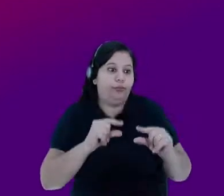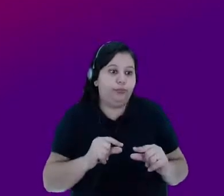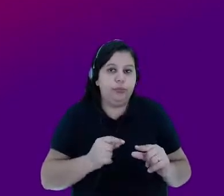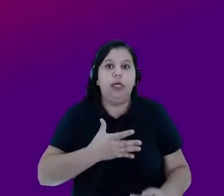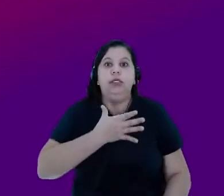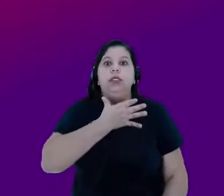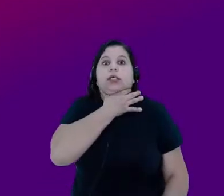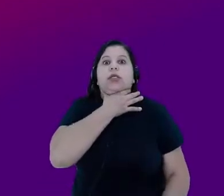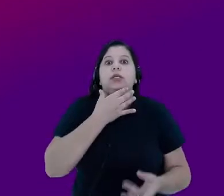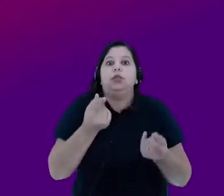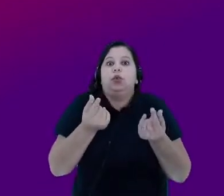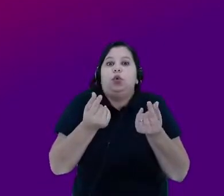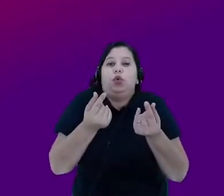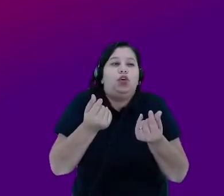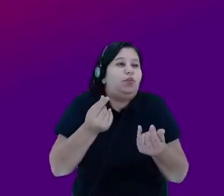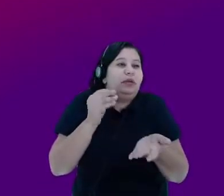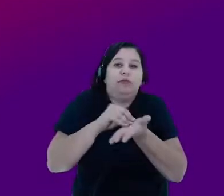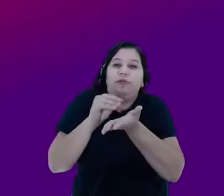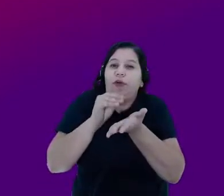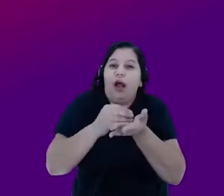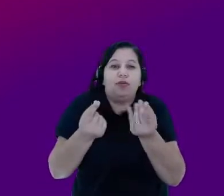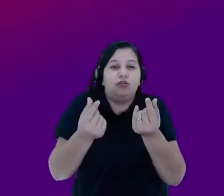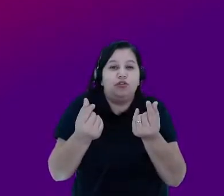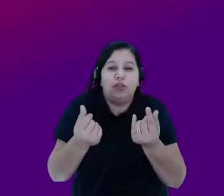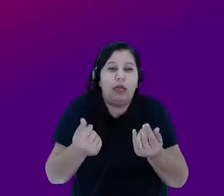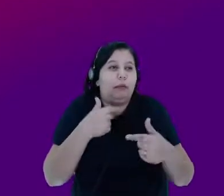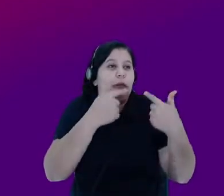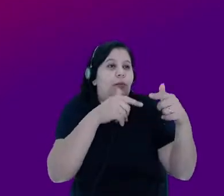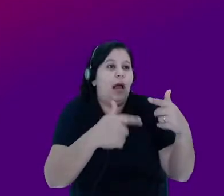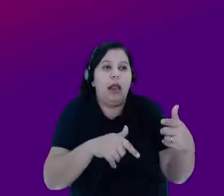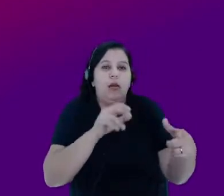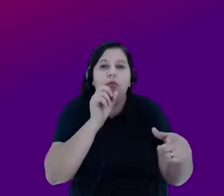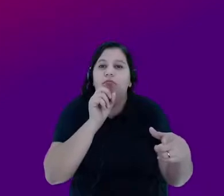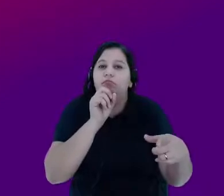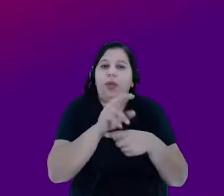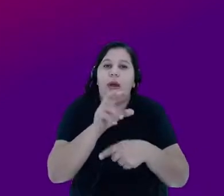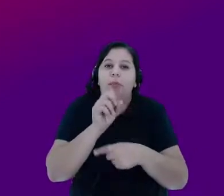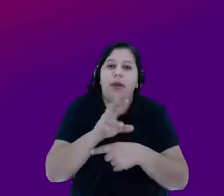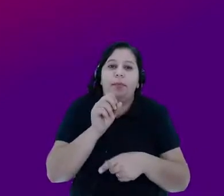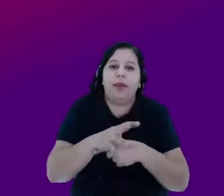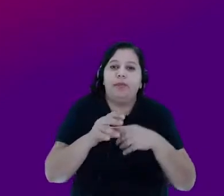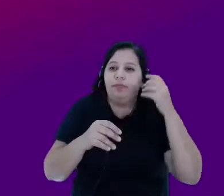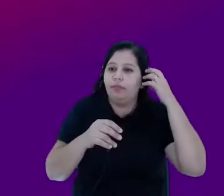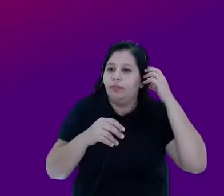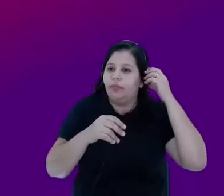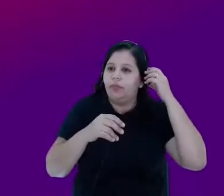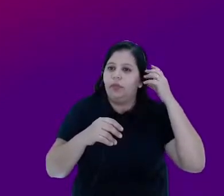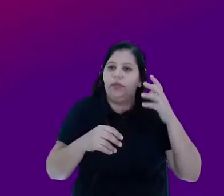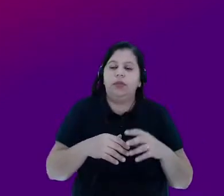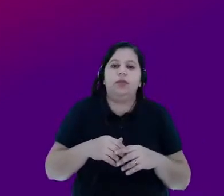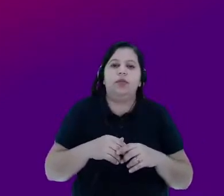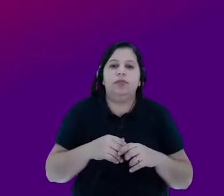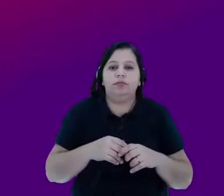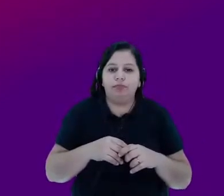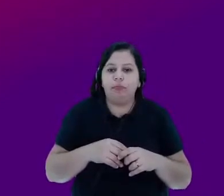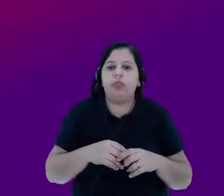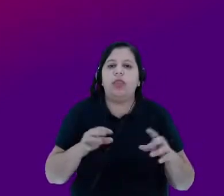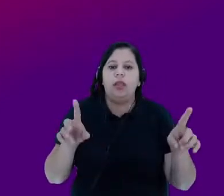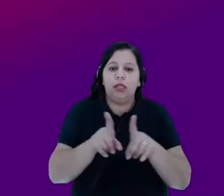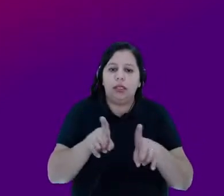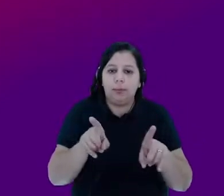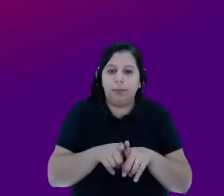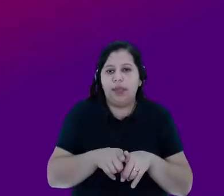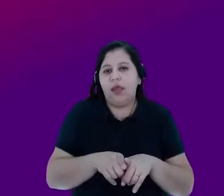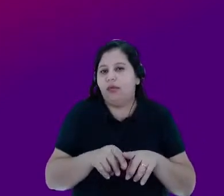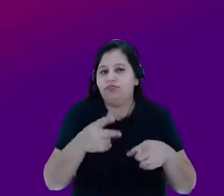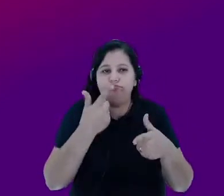relevante. Muitas seguradoras pensando sobre políticas de renovação e ajustes de tarifa, que também vem ao encontro desse ponto